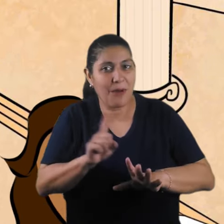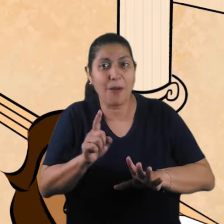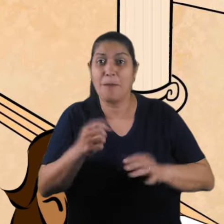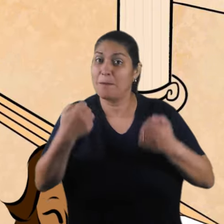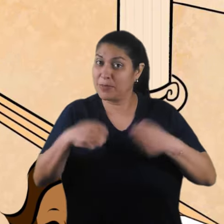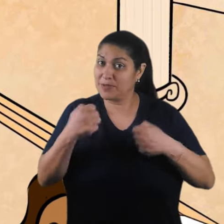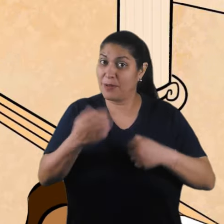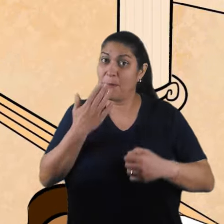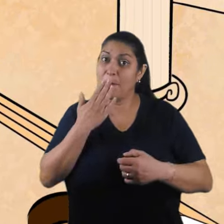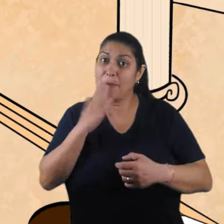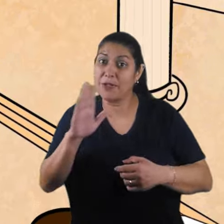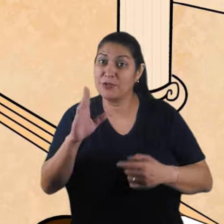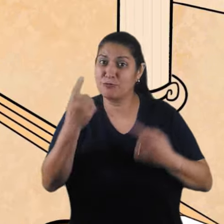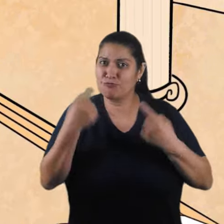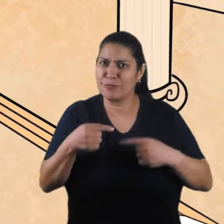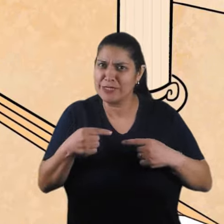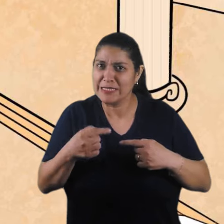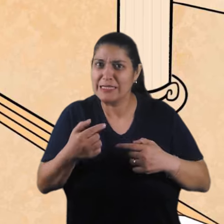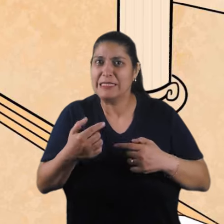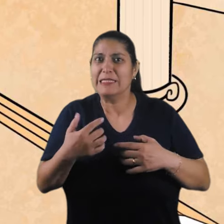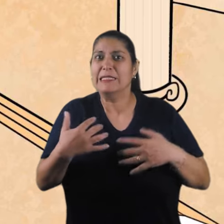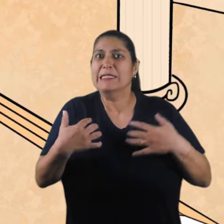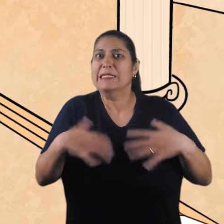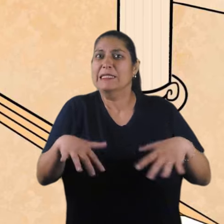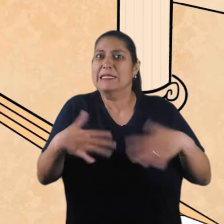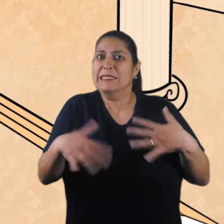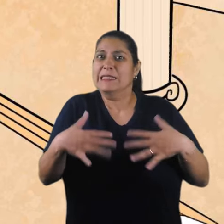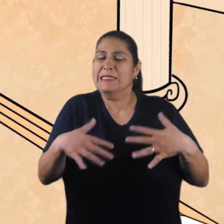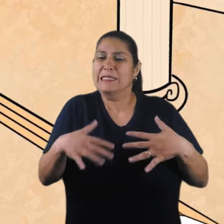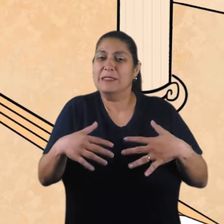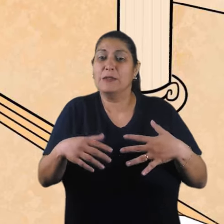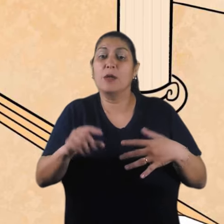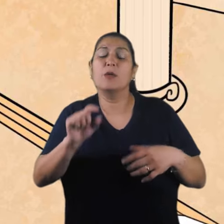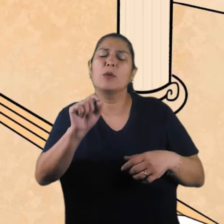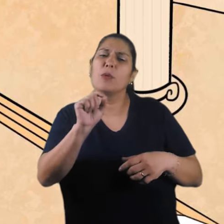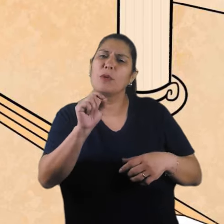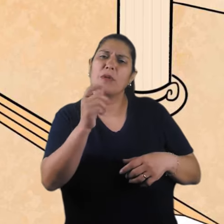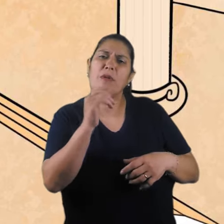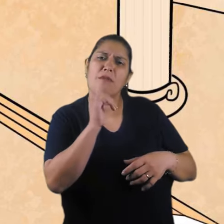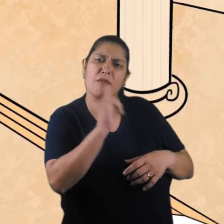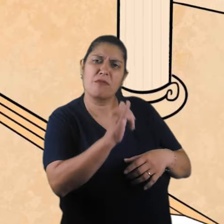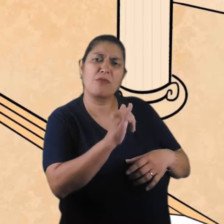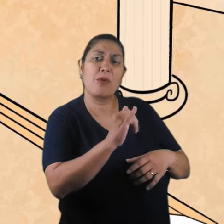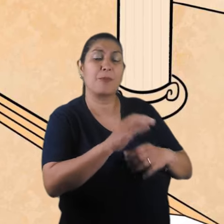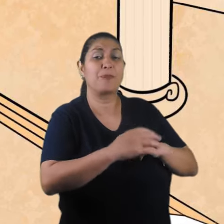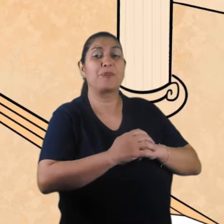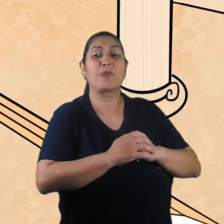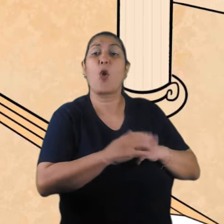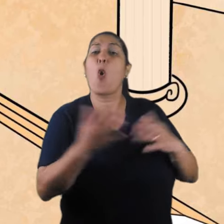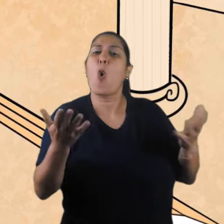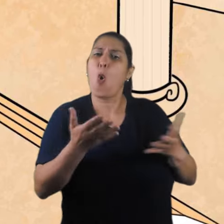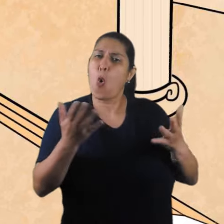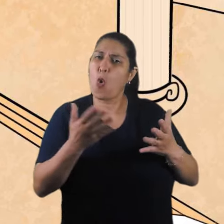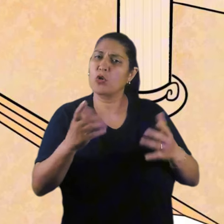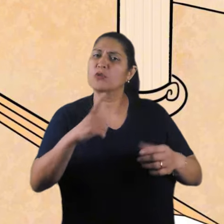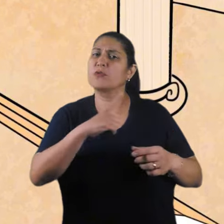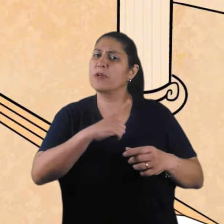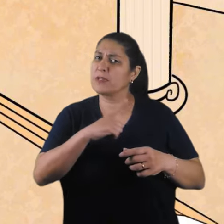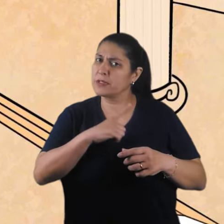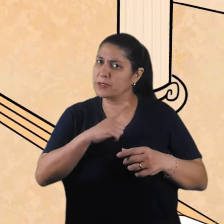tinha acabado. Ela ainda tinha um pedido desafiador para fazer ao rei. Então ela disse a